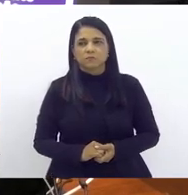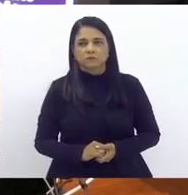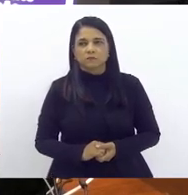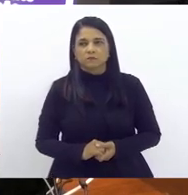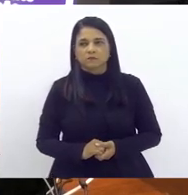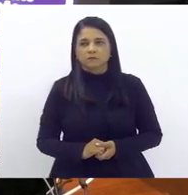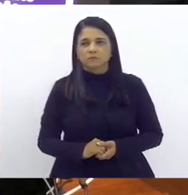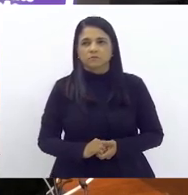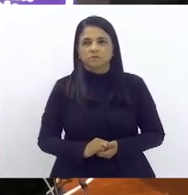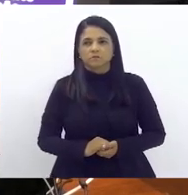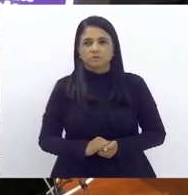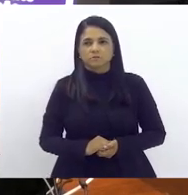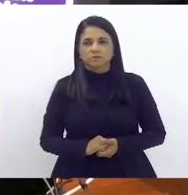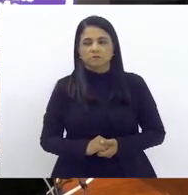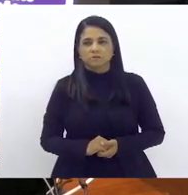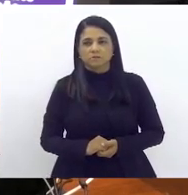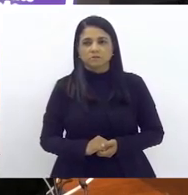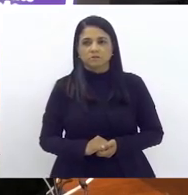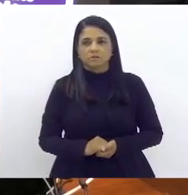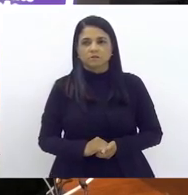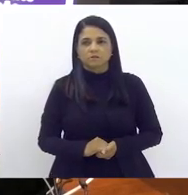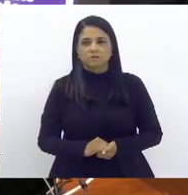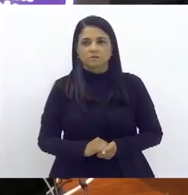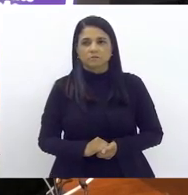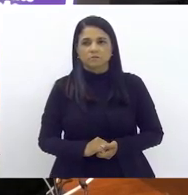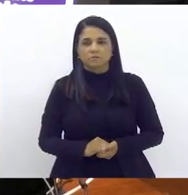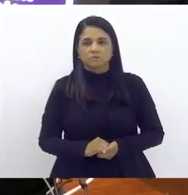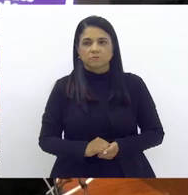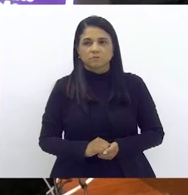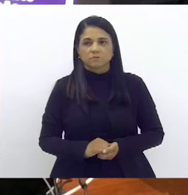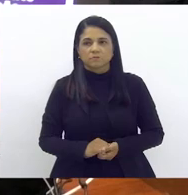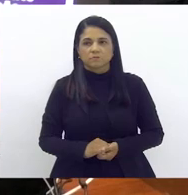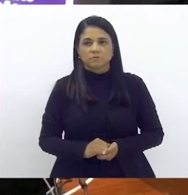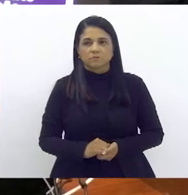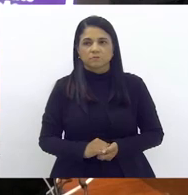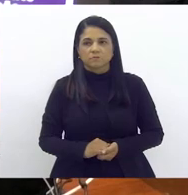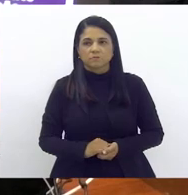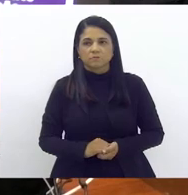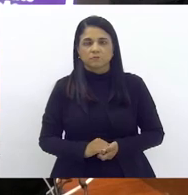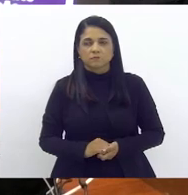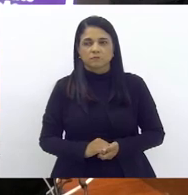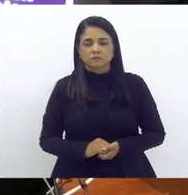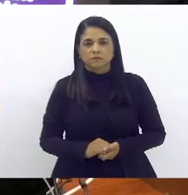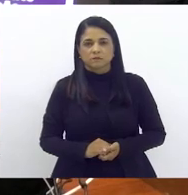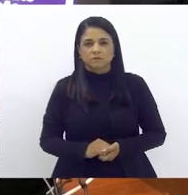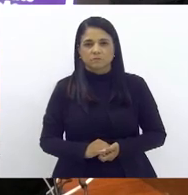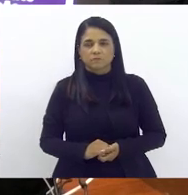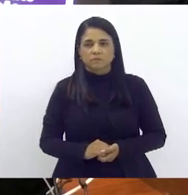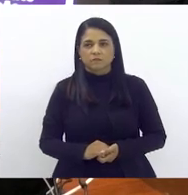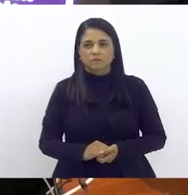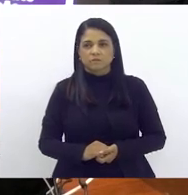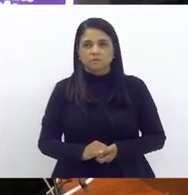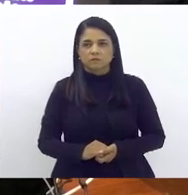Prazer, Luciana, tudo bom? Tudo bem? Tudo bem, graças a Deus.